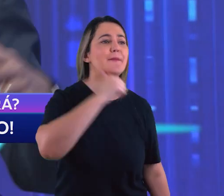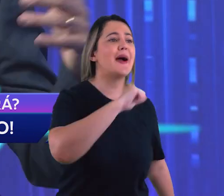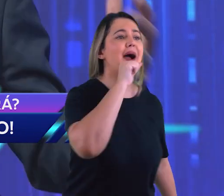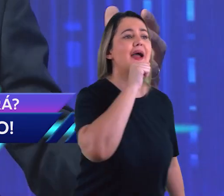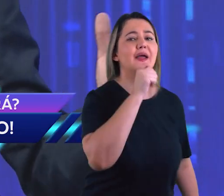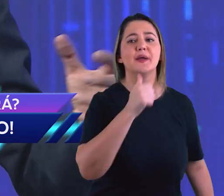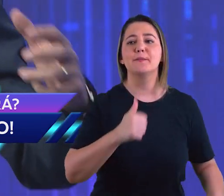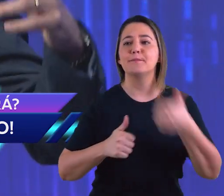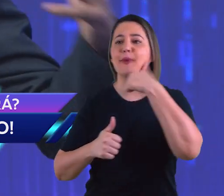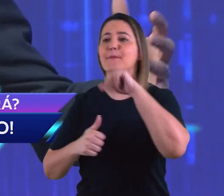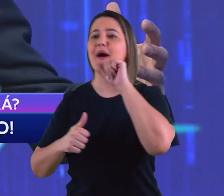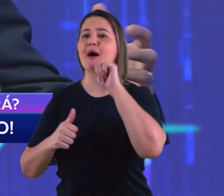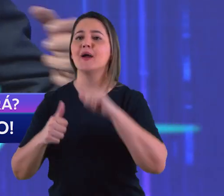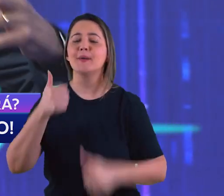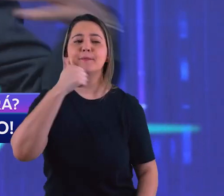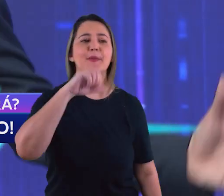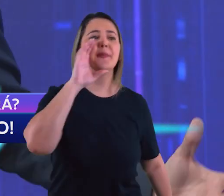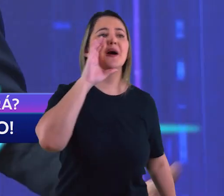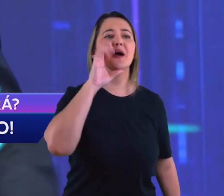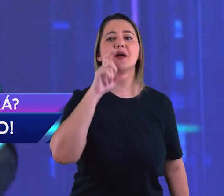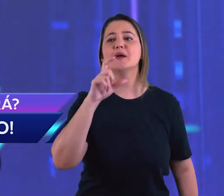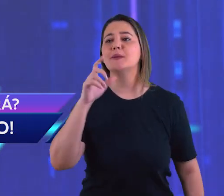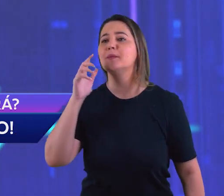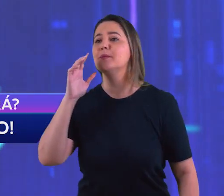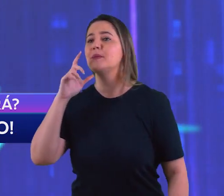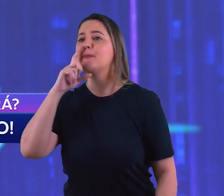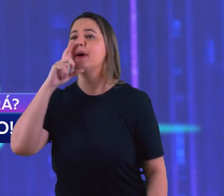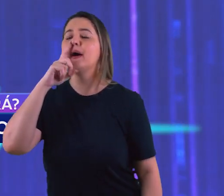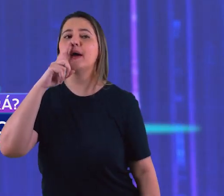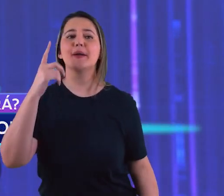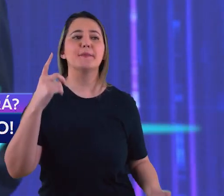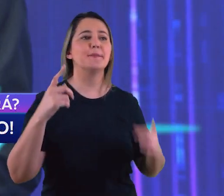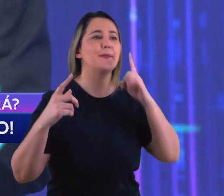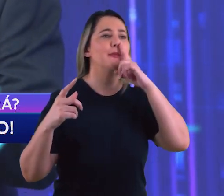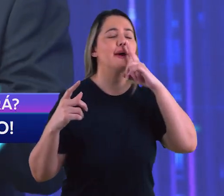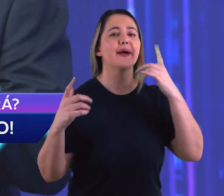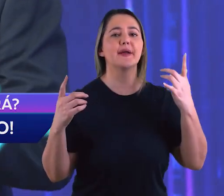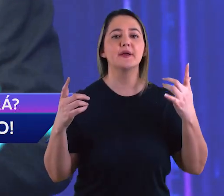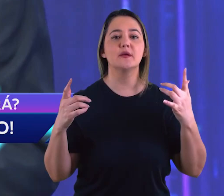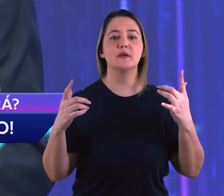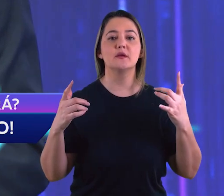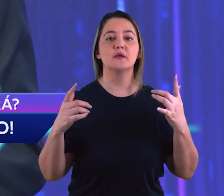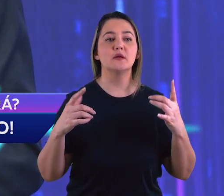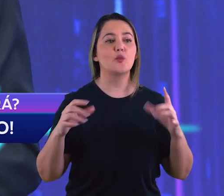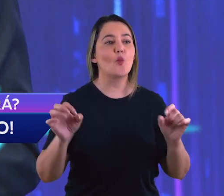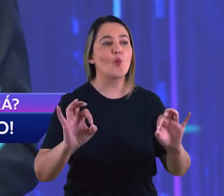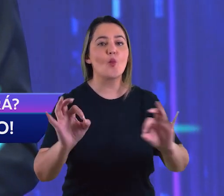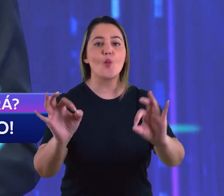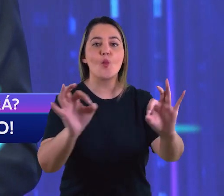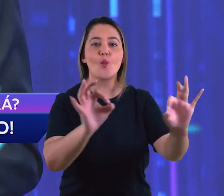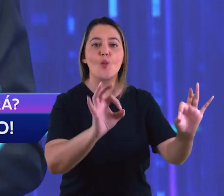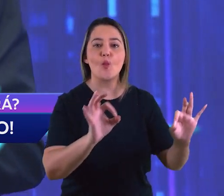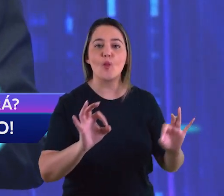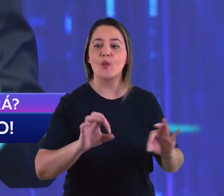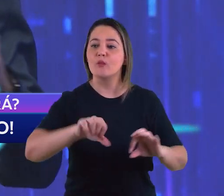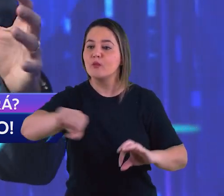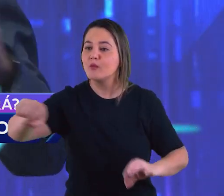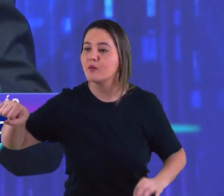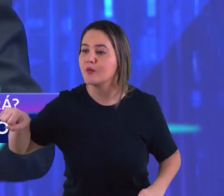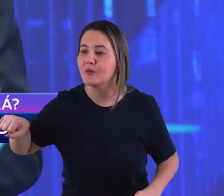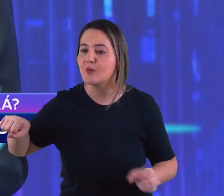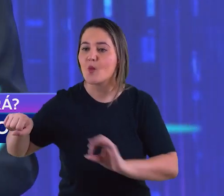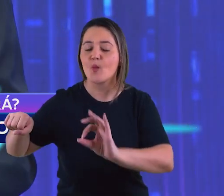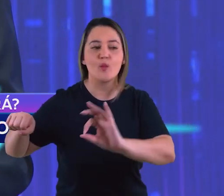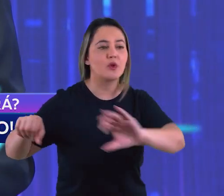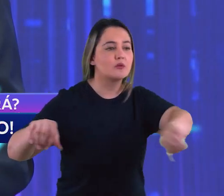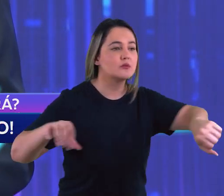gritar: mamãe, mamãe, mamãe! Quando ela não encontrou a mãe, olhando por todos